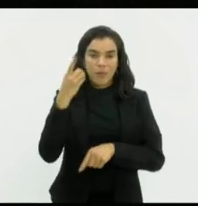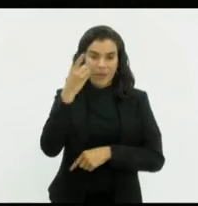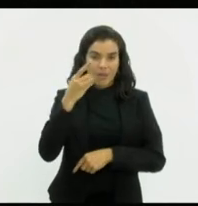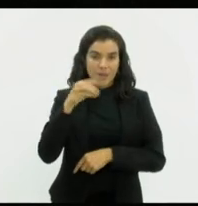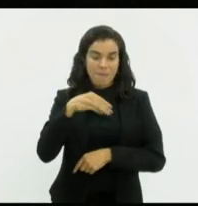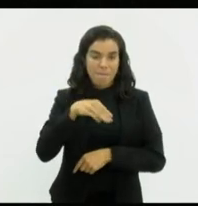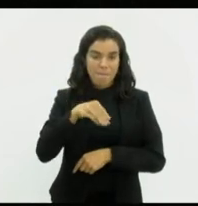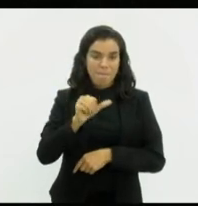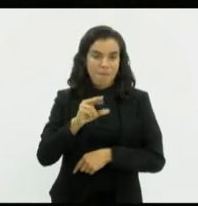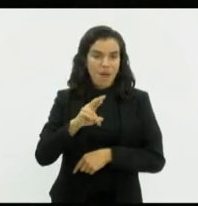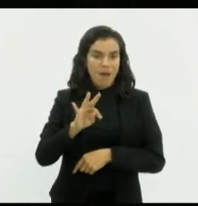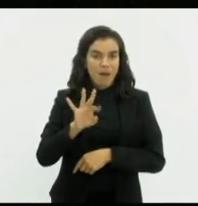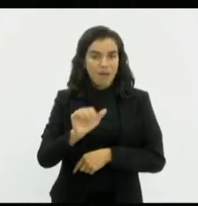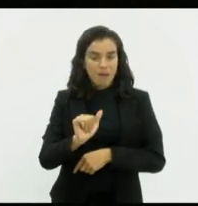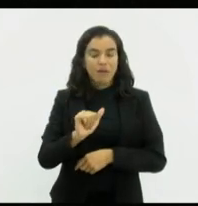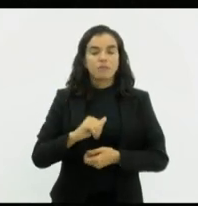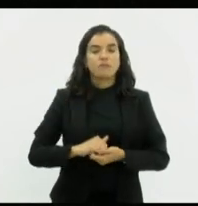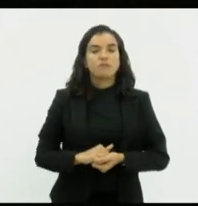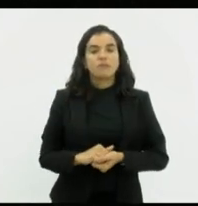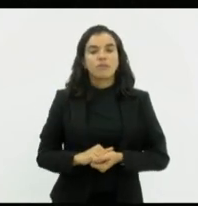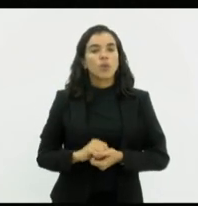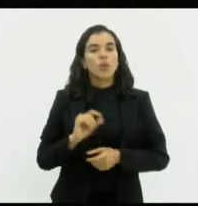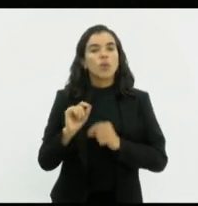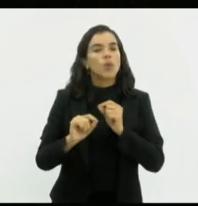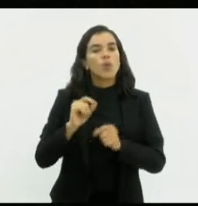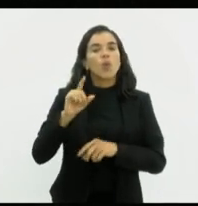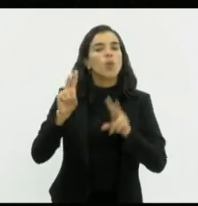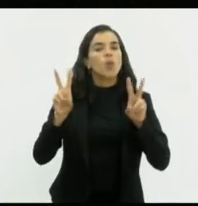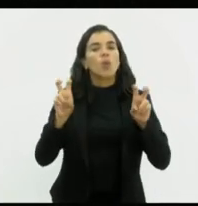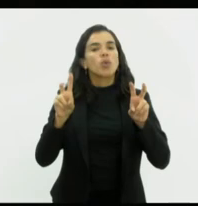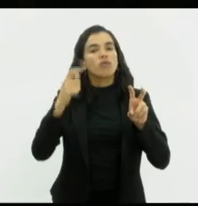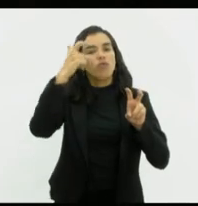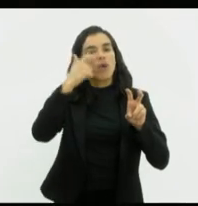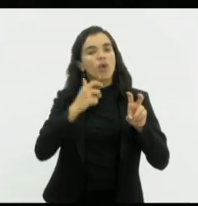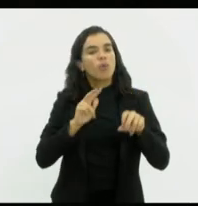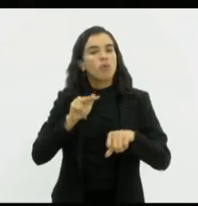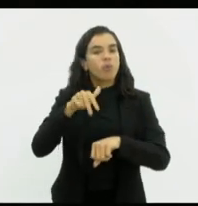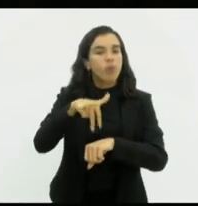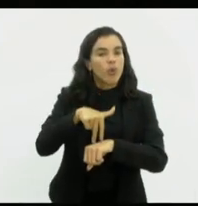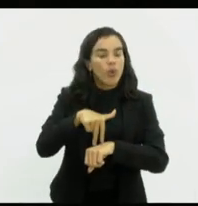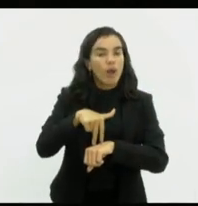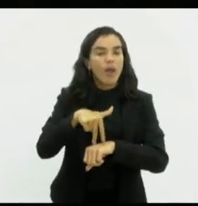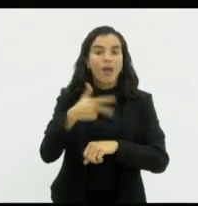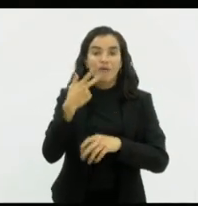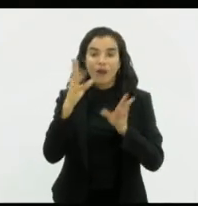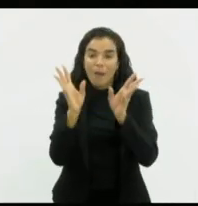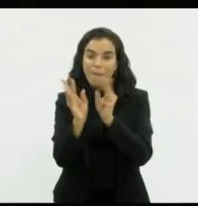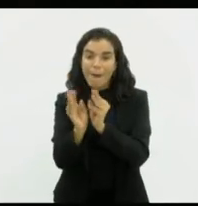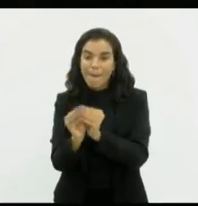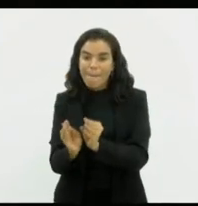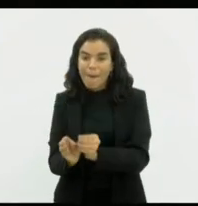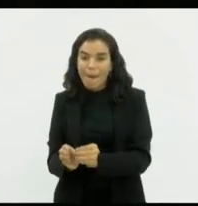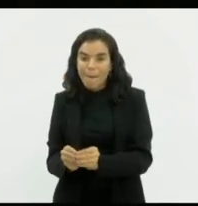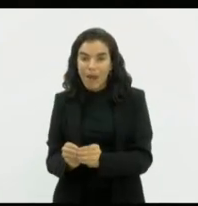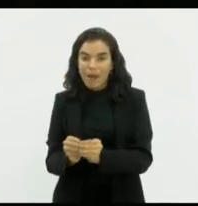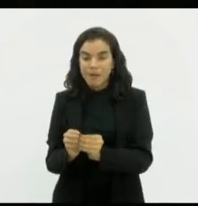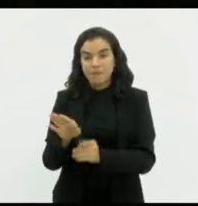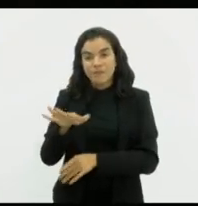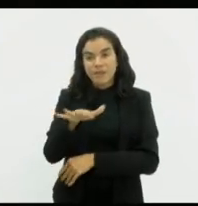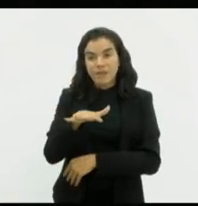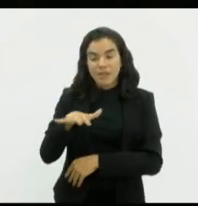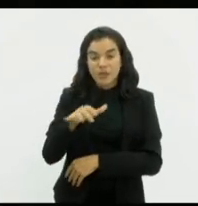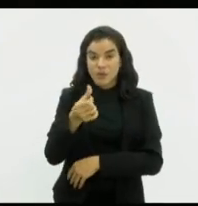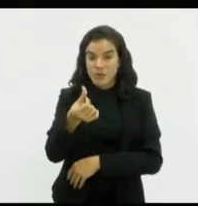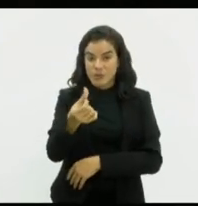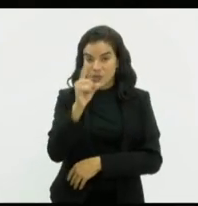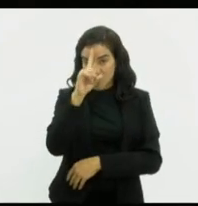Alerge. Bem, o que me traz hoje à tribuna é para falar sobre um pouco do caos, né, dos 6